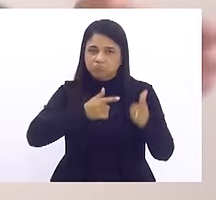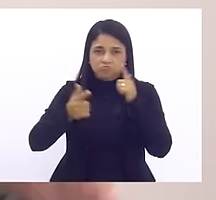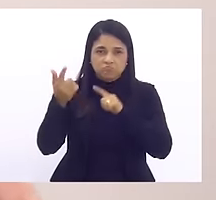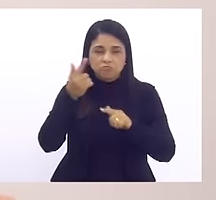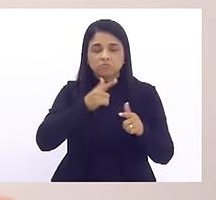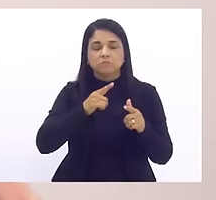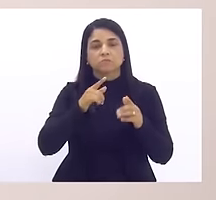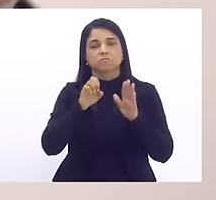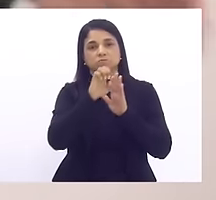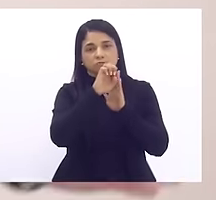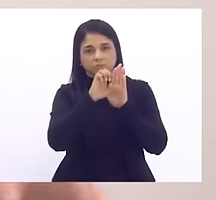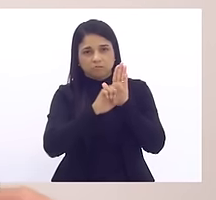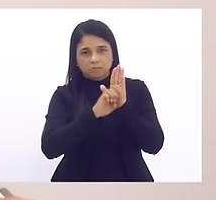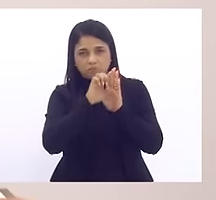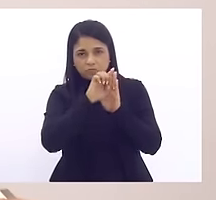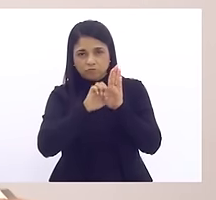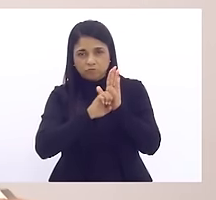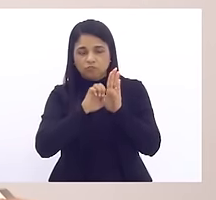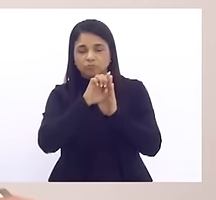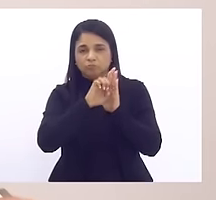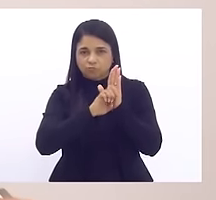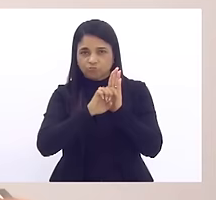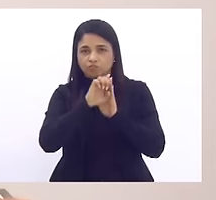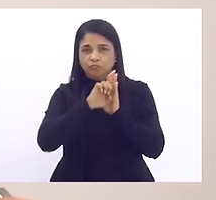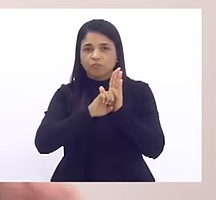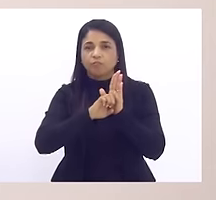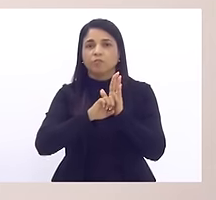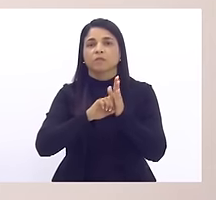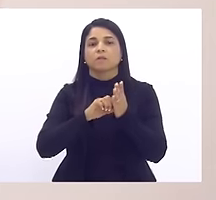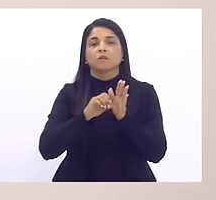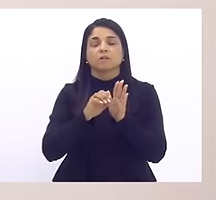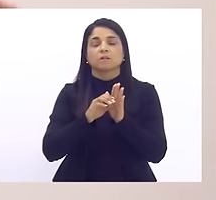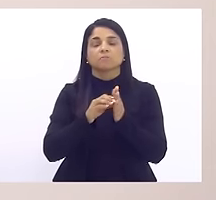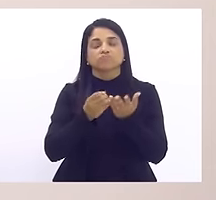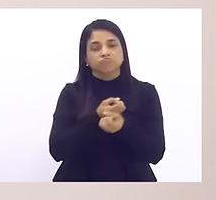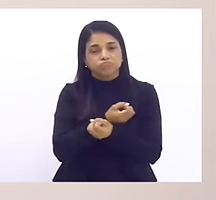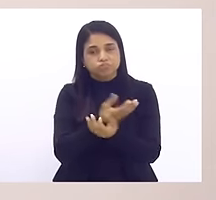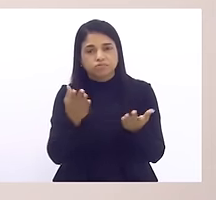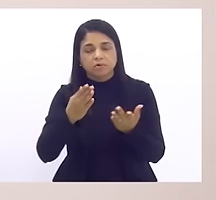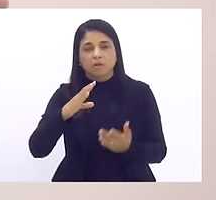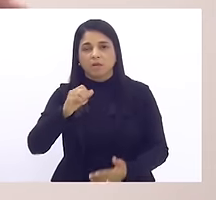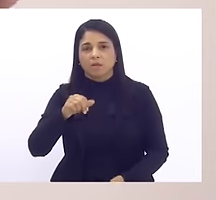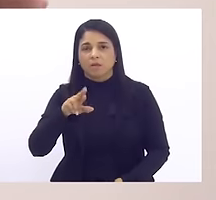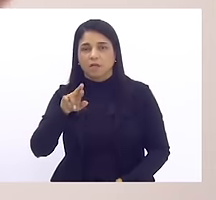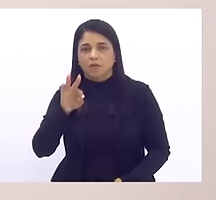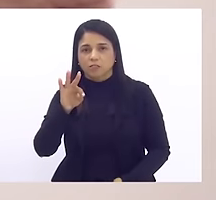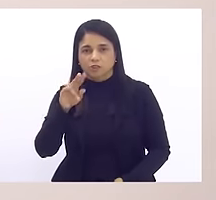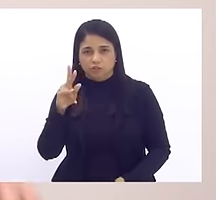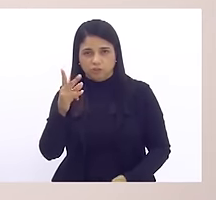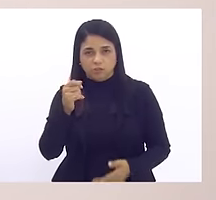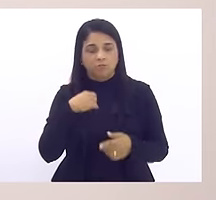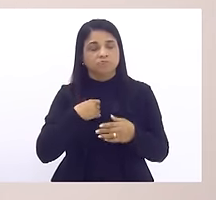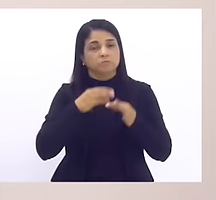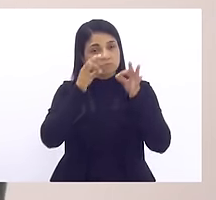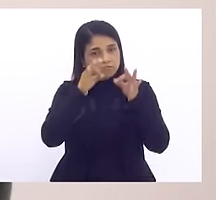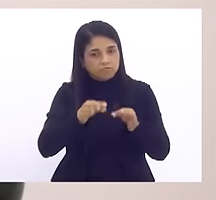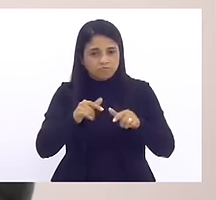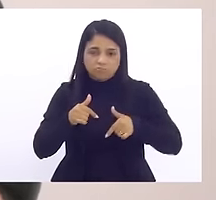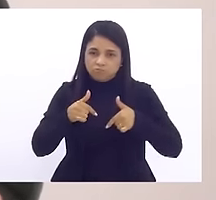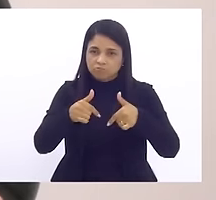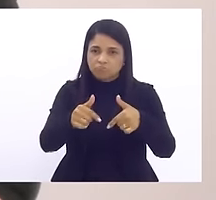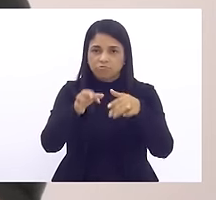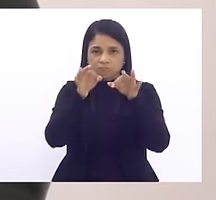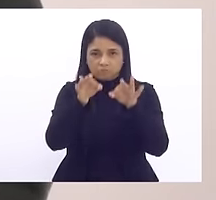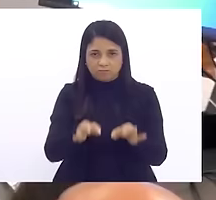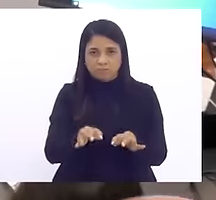junto ao estatuto junta cartilha acho que a população só tem a ganhar se todos nós fizemos de forma coerente eu